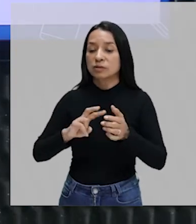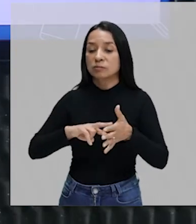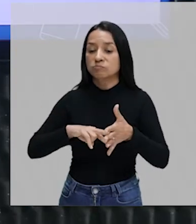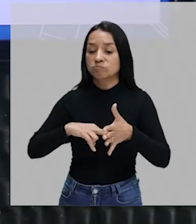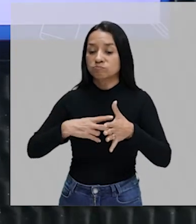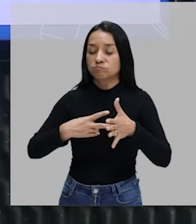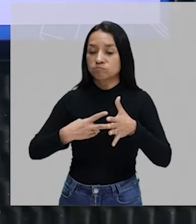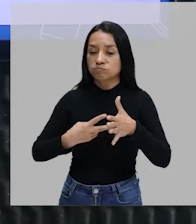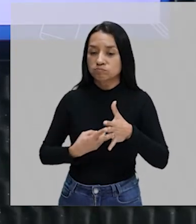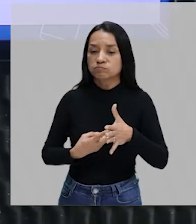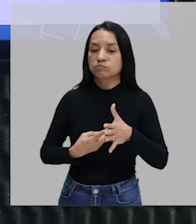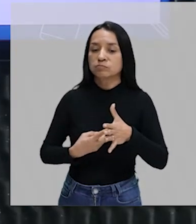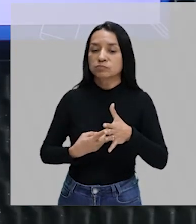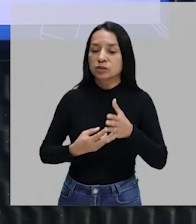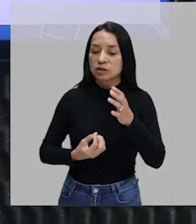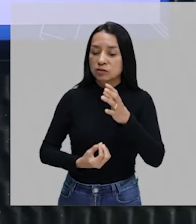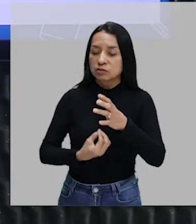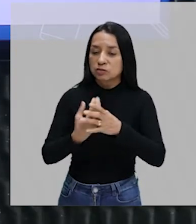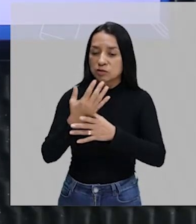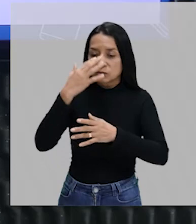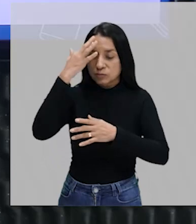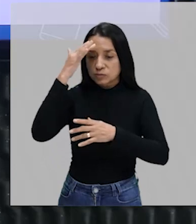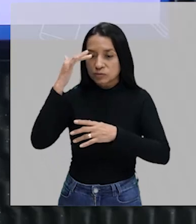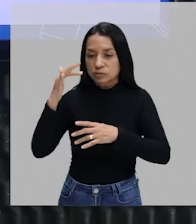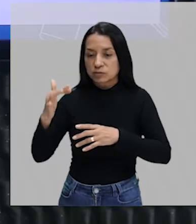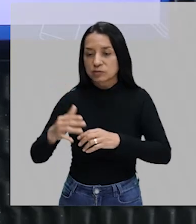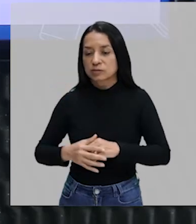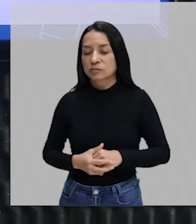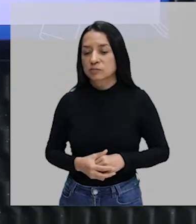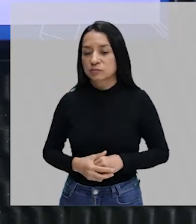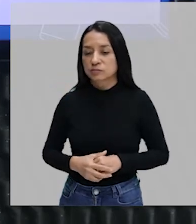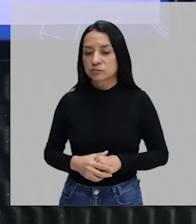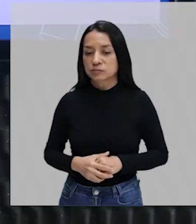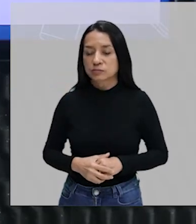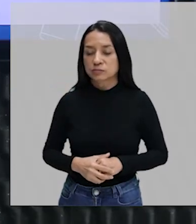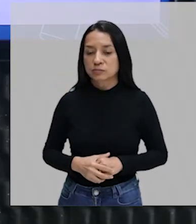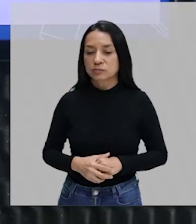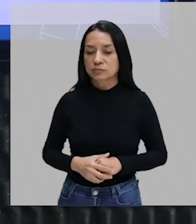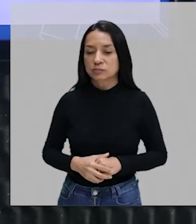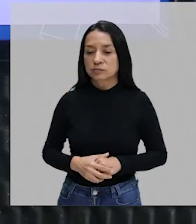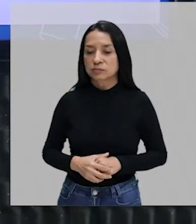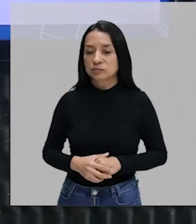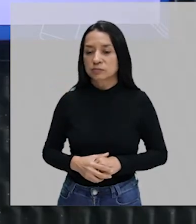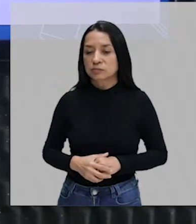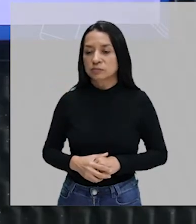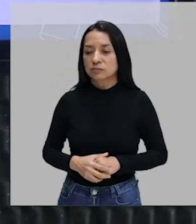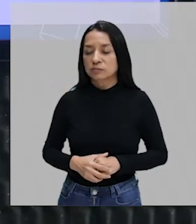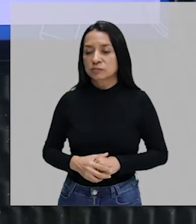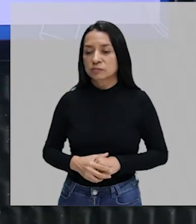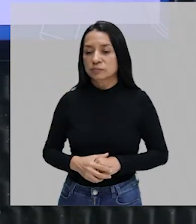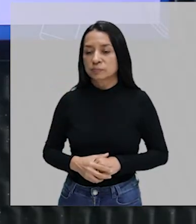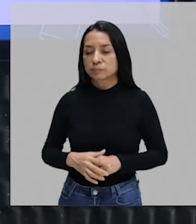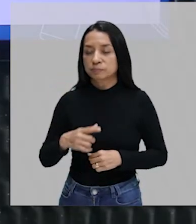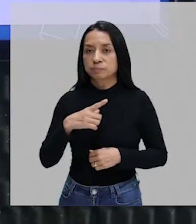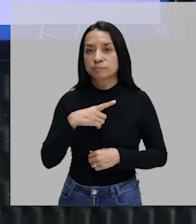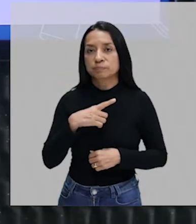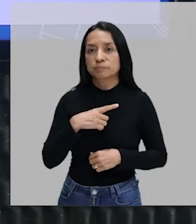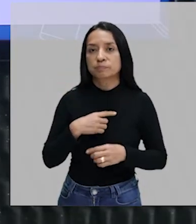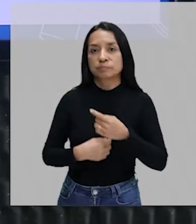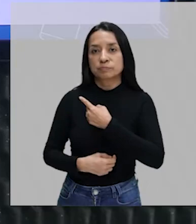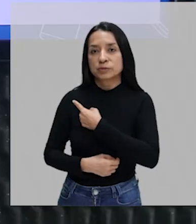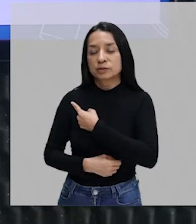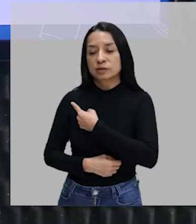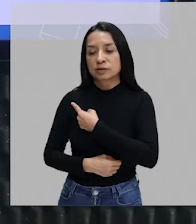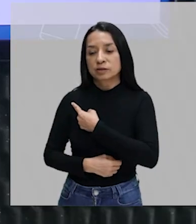Ok? Hume, no empirismo, Hume defende que, olha só, nós temos aqui